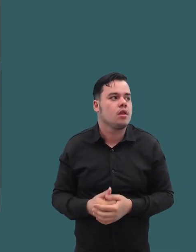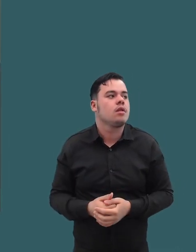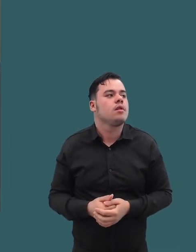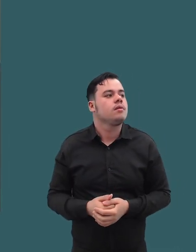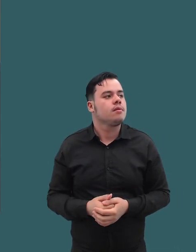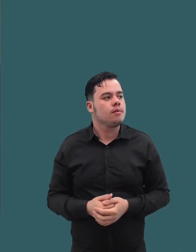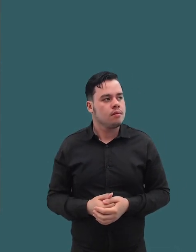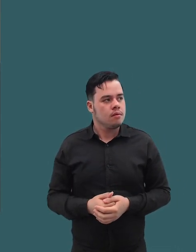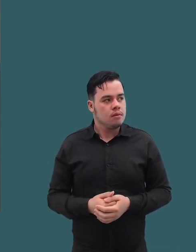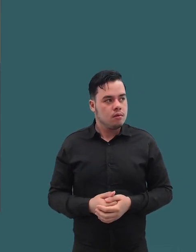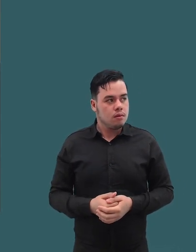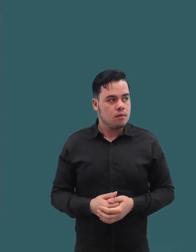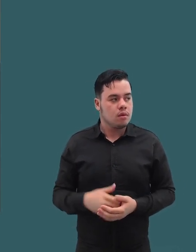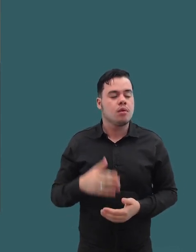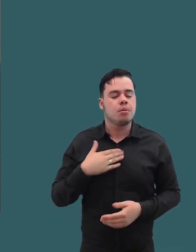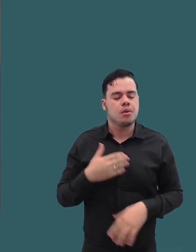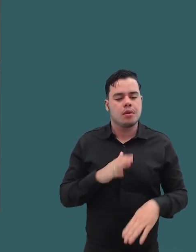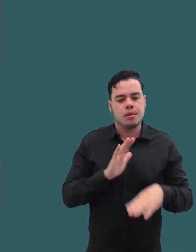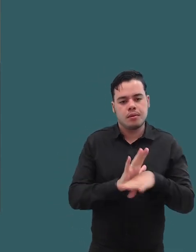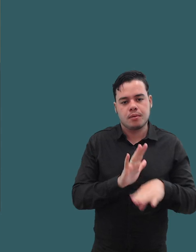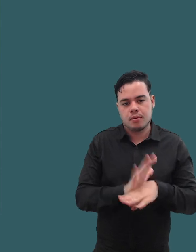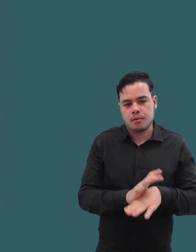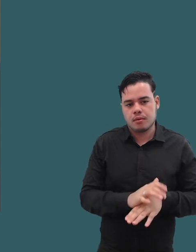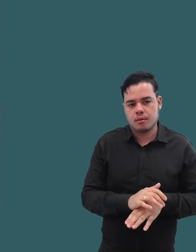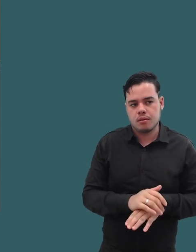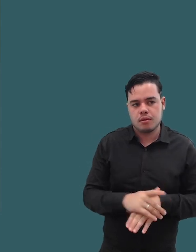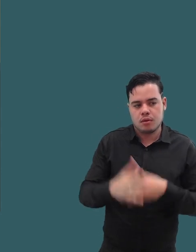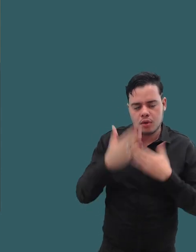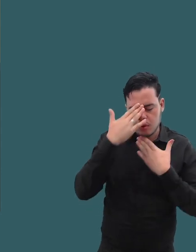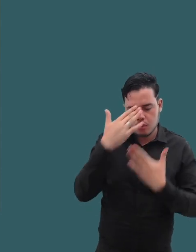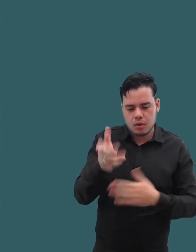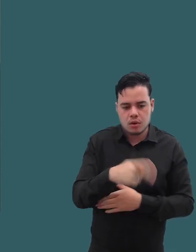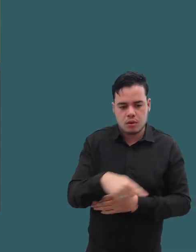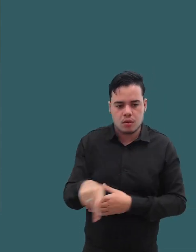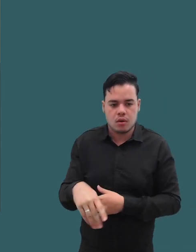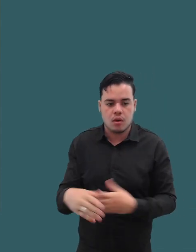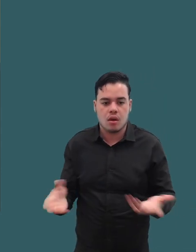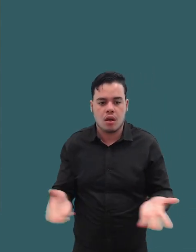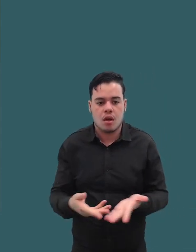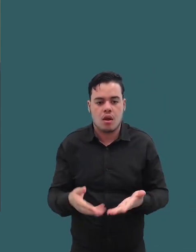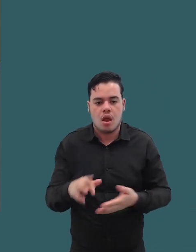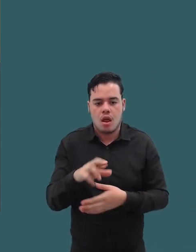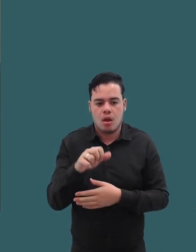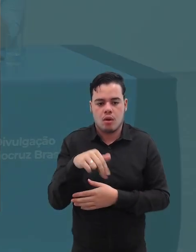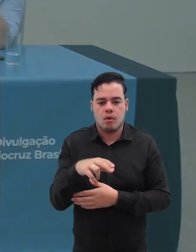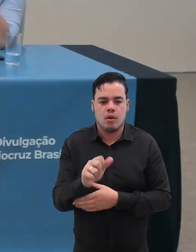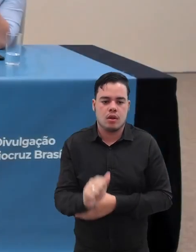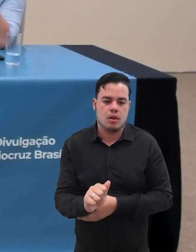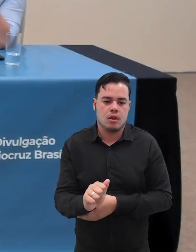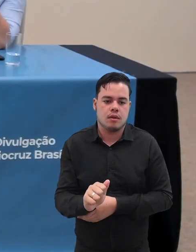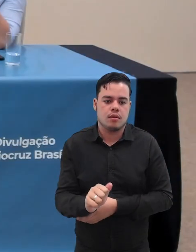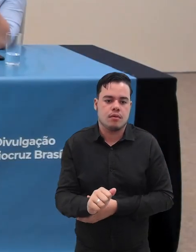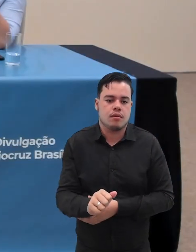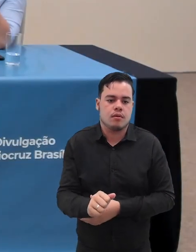aqui alguma contribuição. Obrigado, professor. Vou passar para a Ruana e em seguida para a Graça, então, por